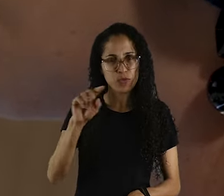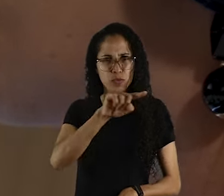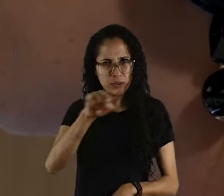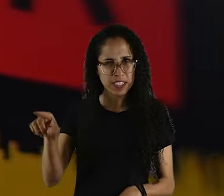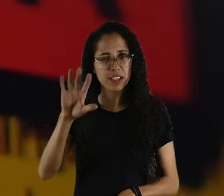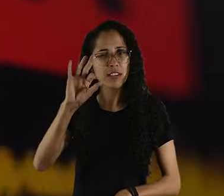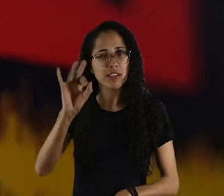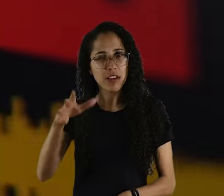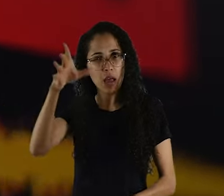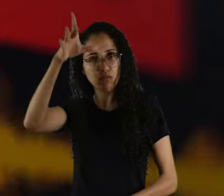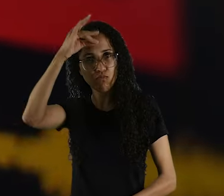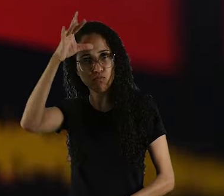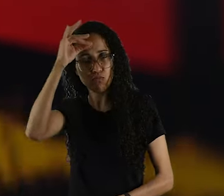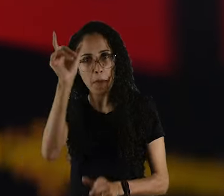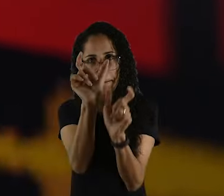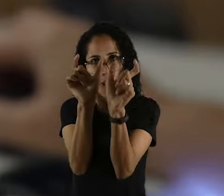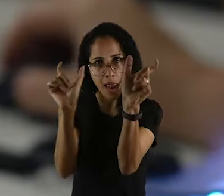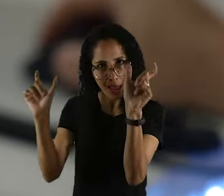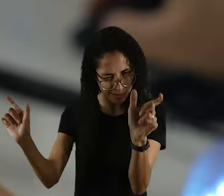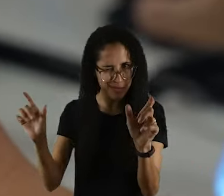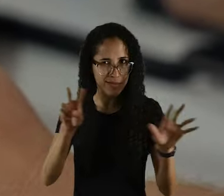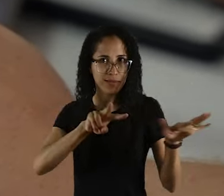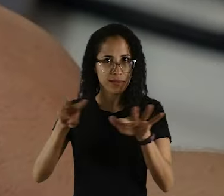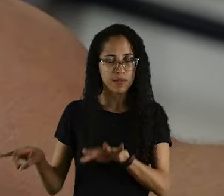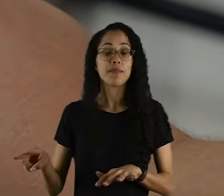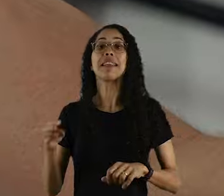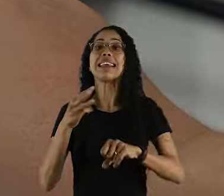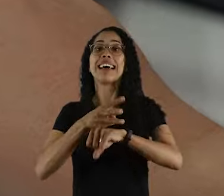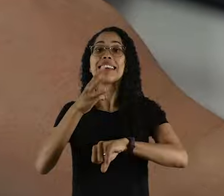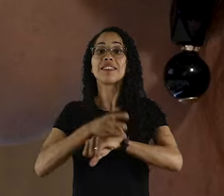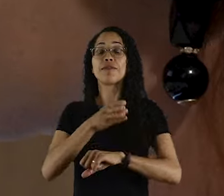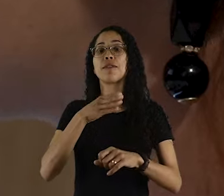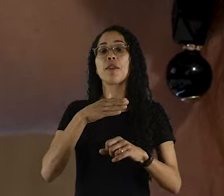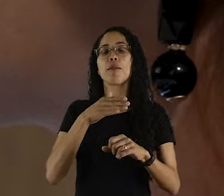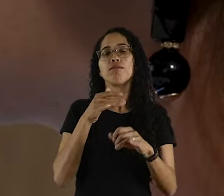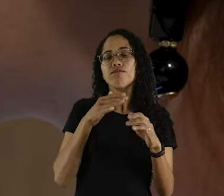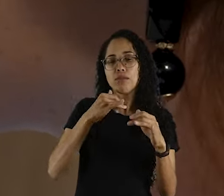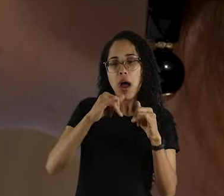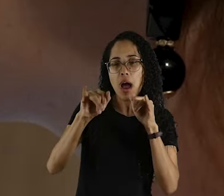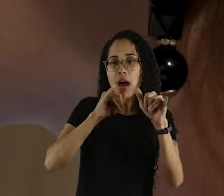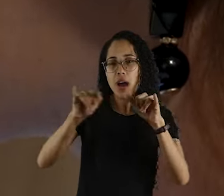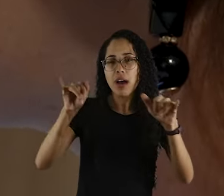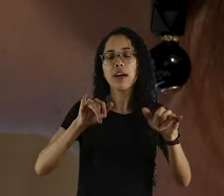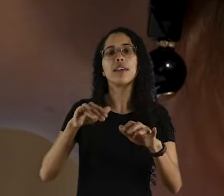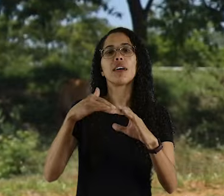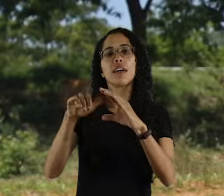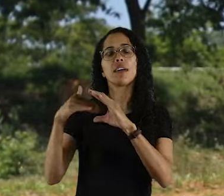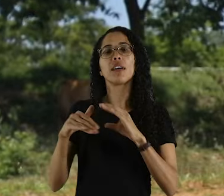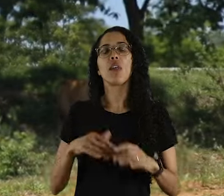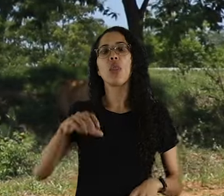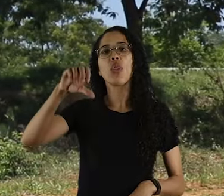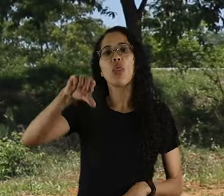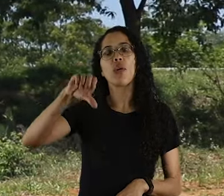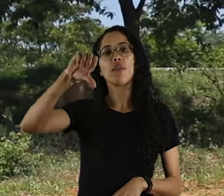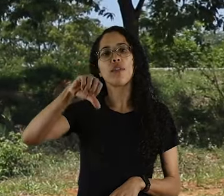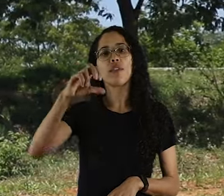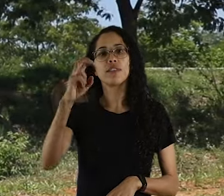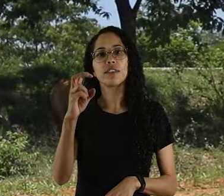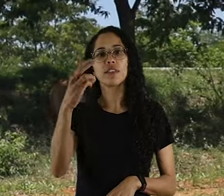palavras da semana? Então o nosso WhatsApp já está aberto, você pode mandar as senhas da semana no